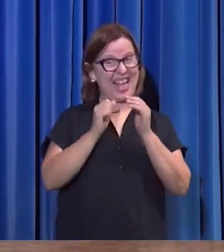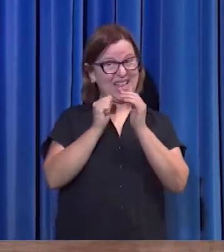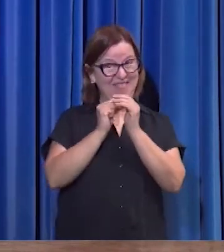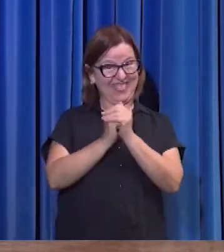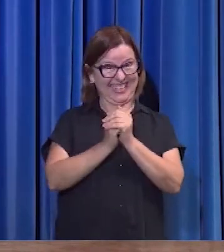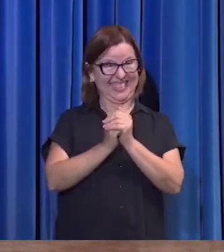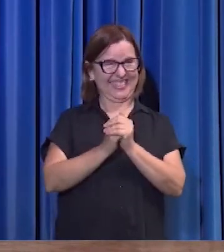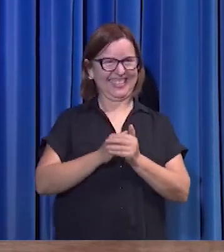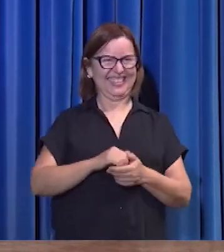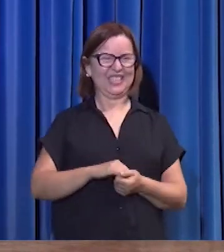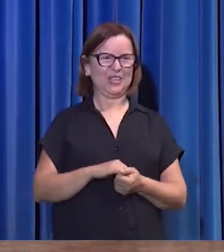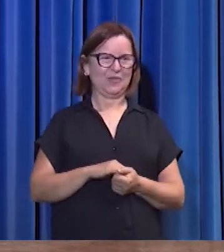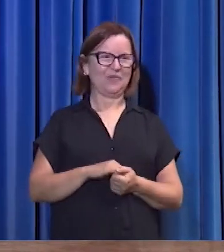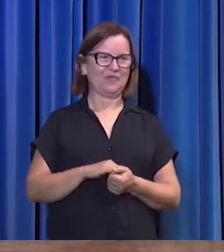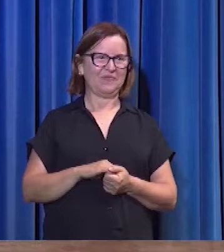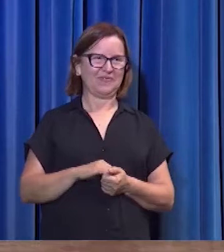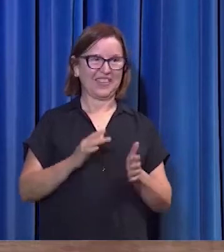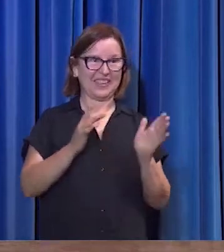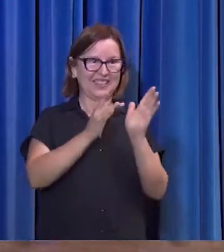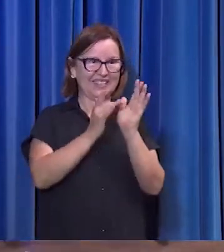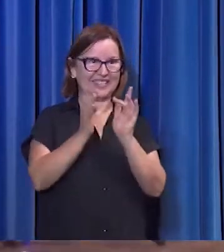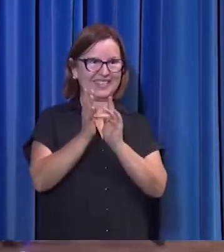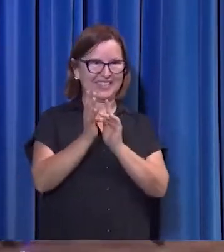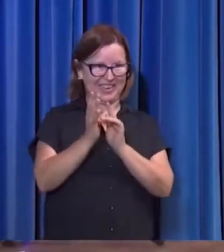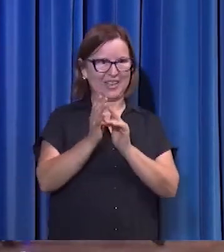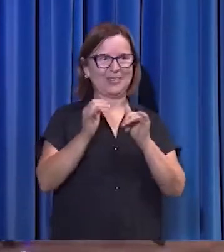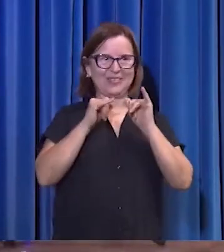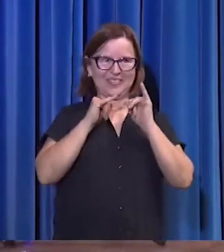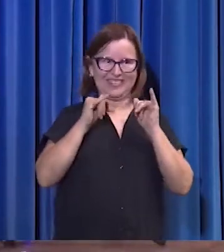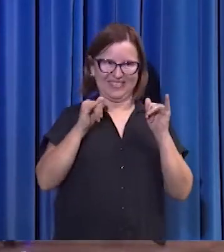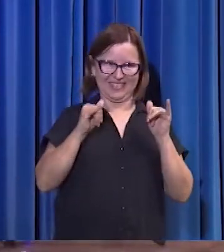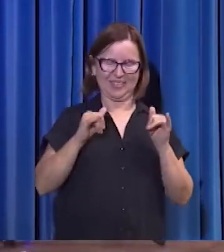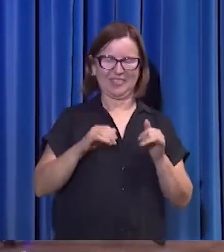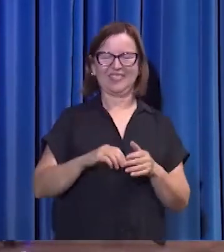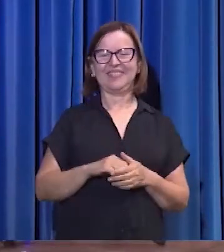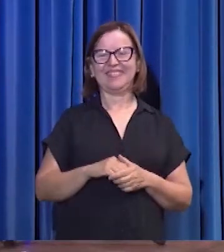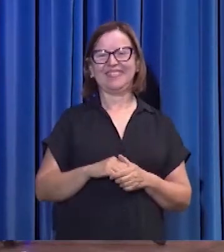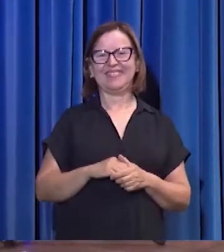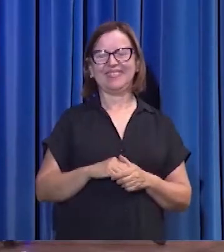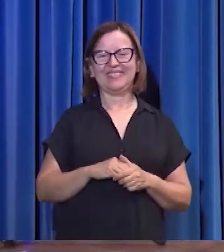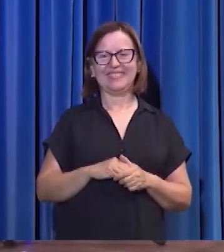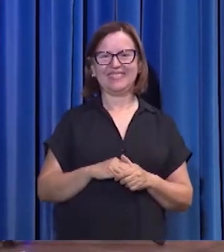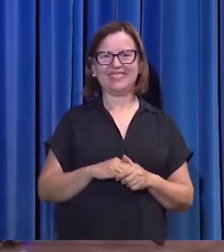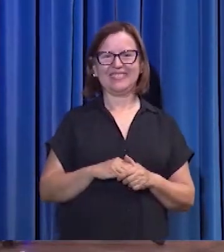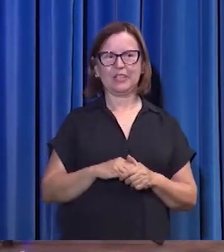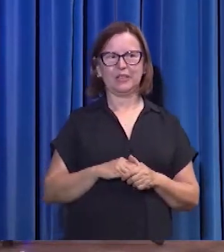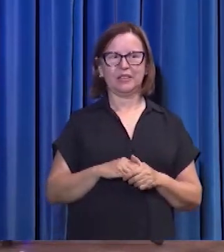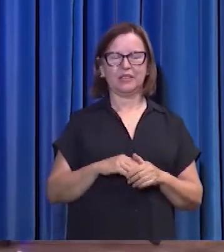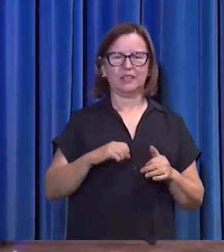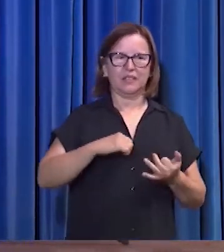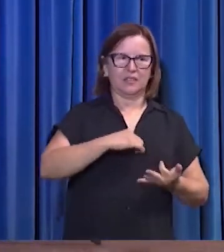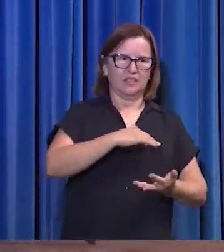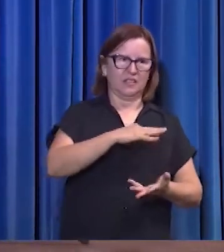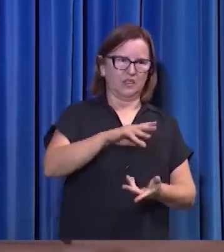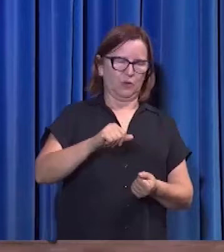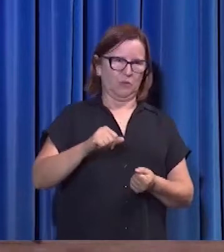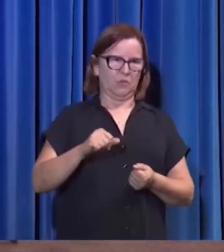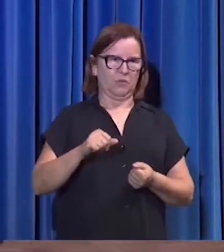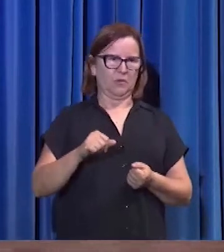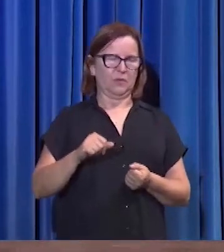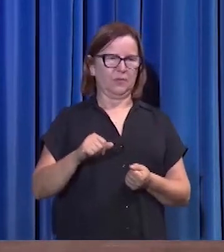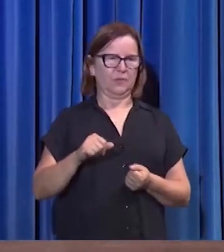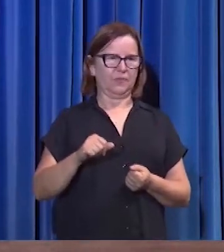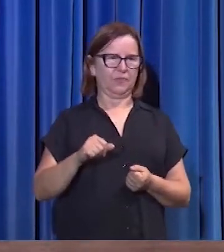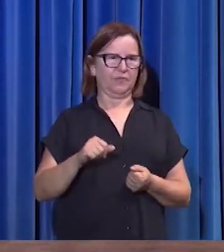Amém. São as palavras do Senhor. Olha, o mundo nós vamos passar